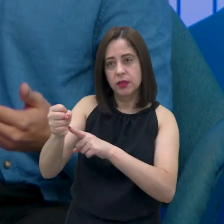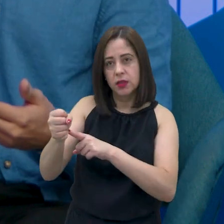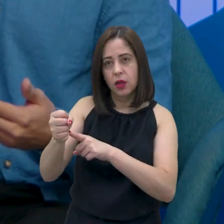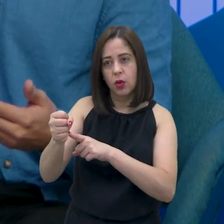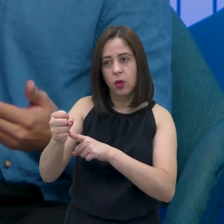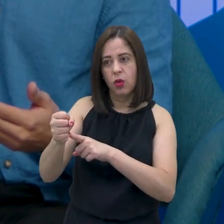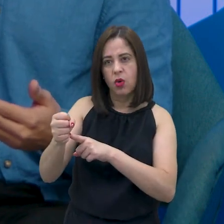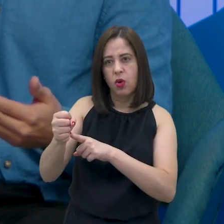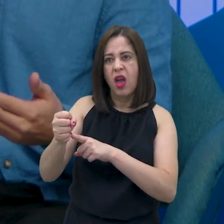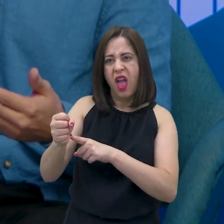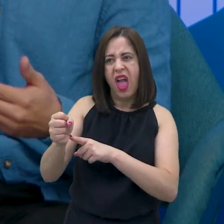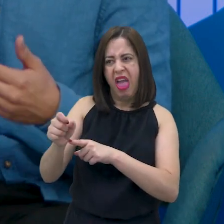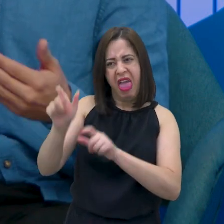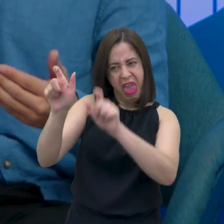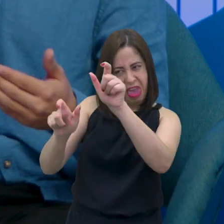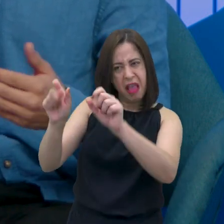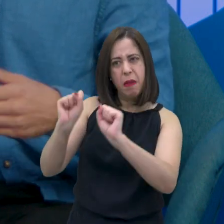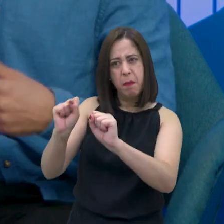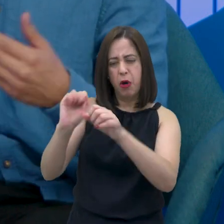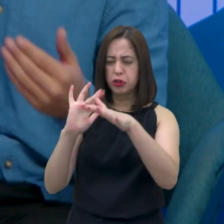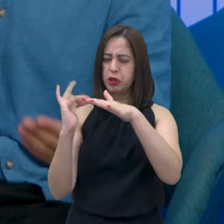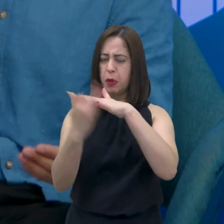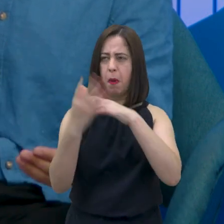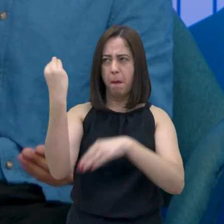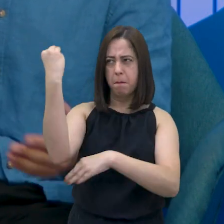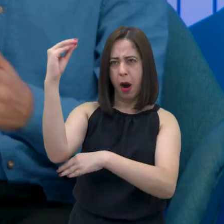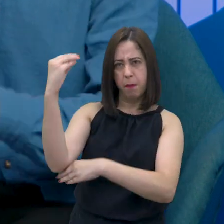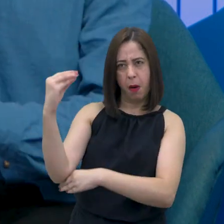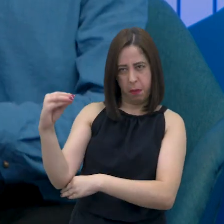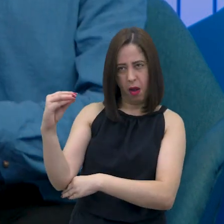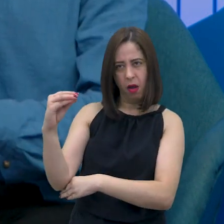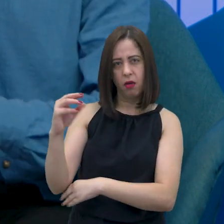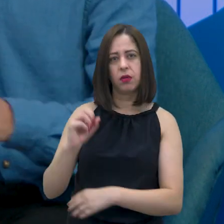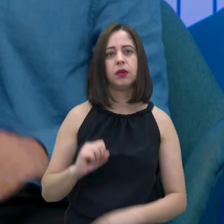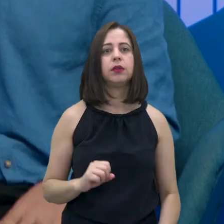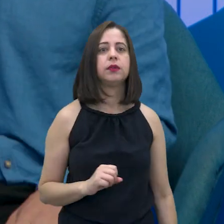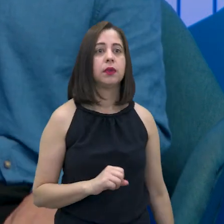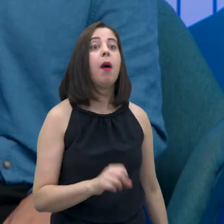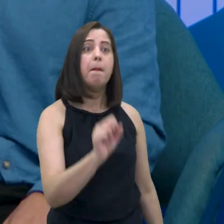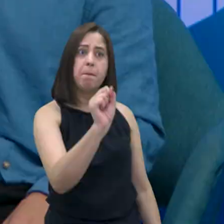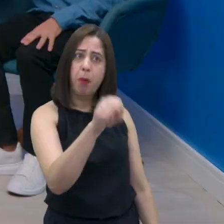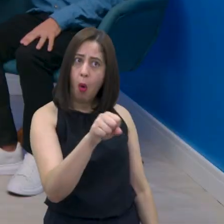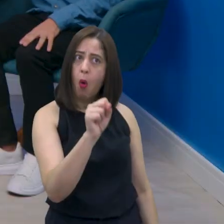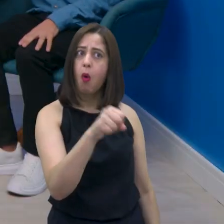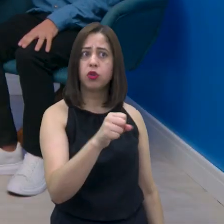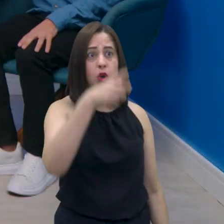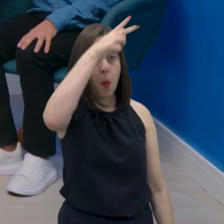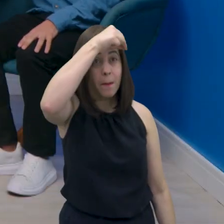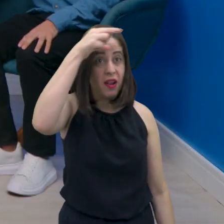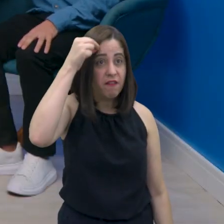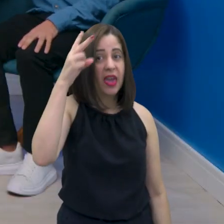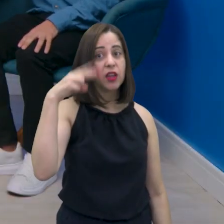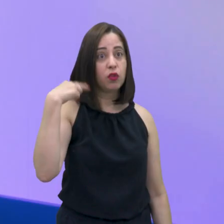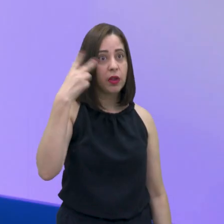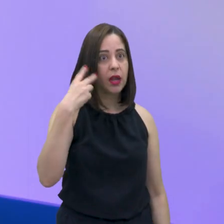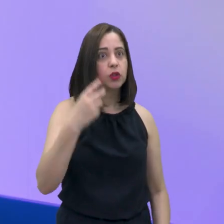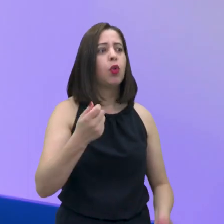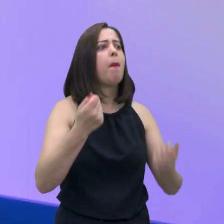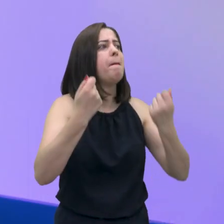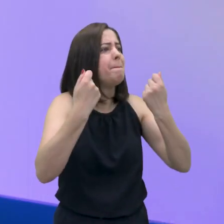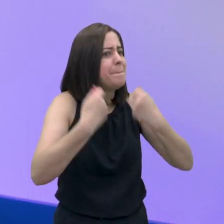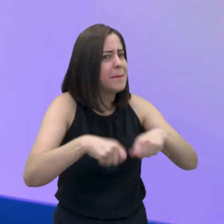os seus trabalhos, seja por meio das redes sociais? O que diz a legislação sobre isso? Pode e deve, né?